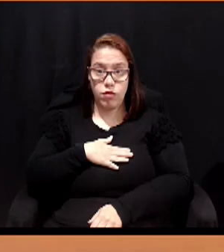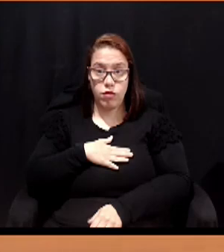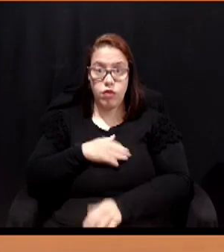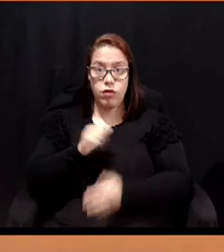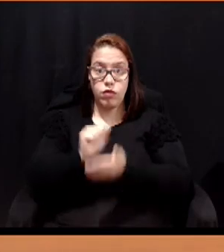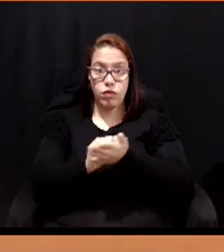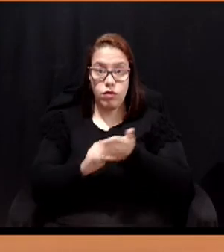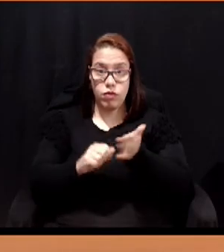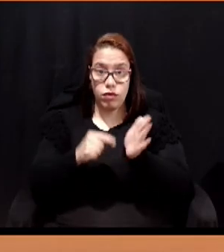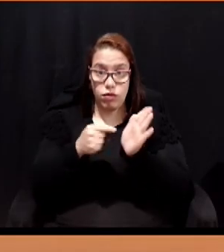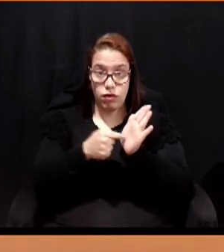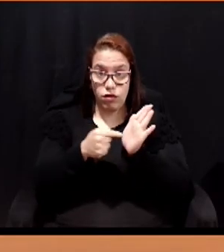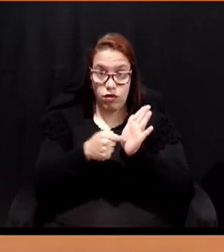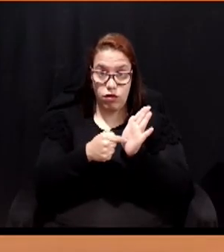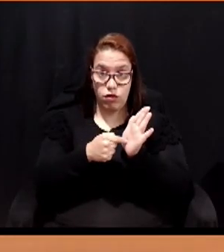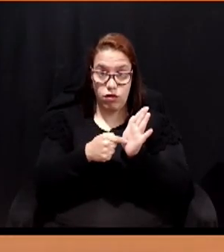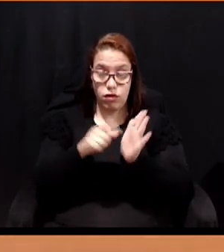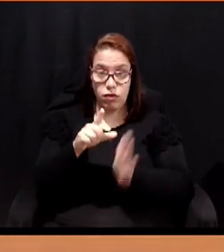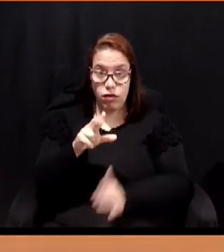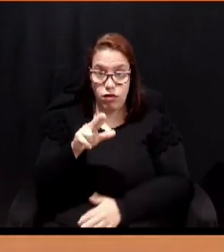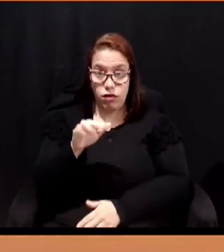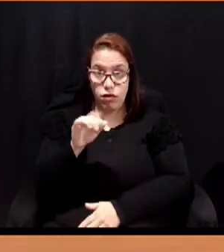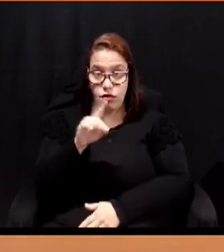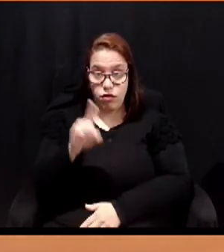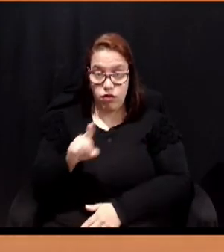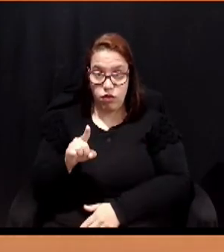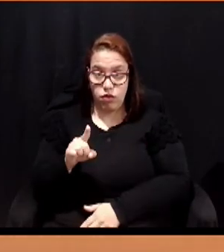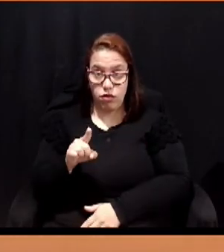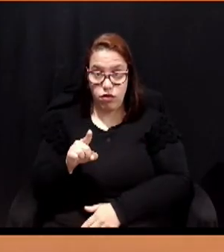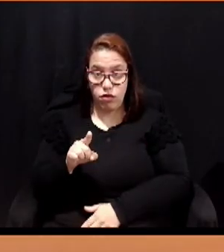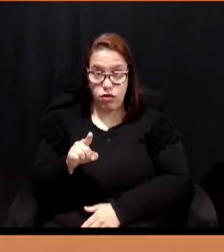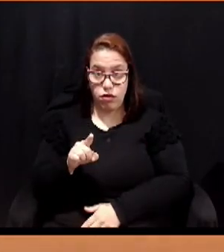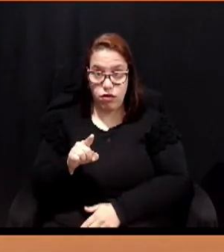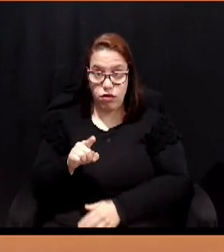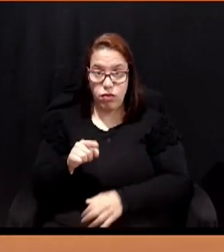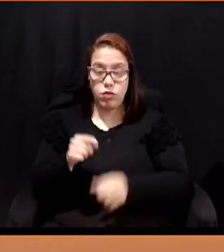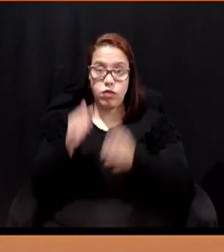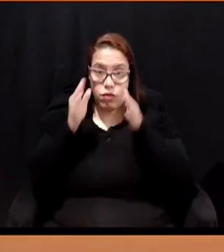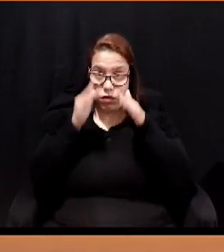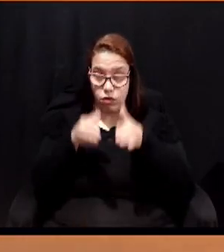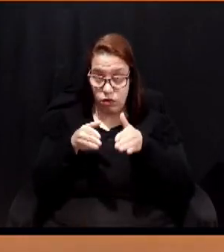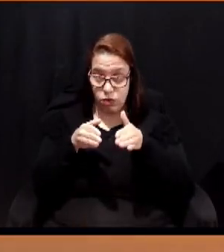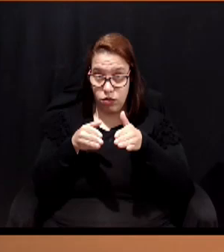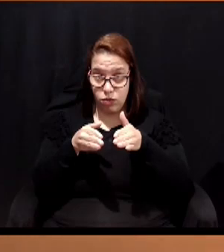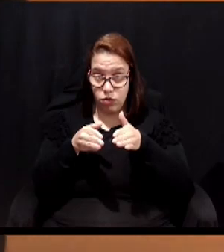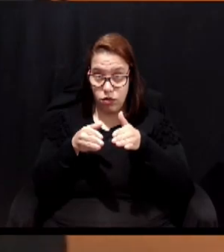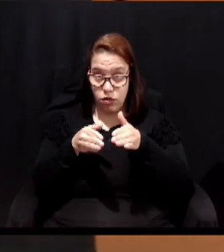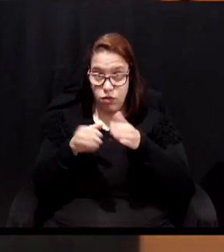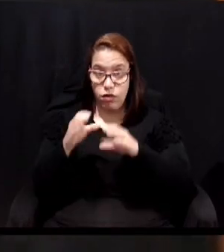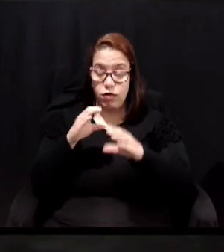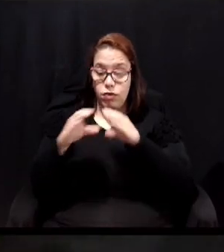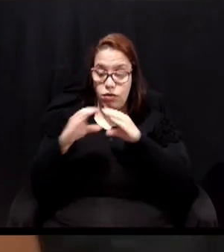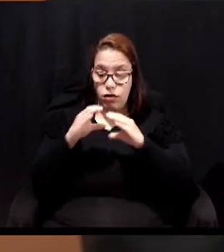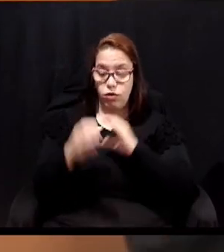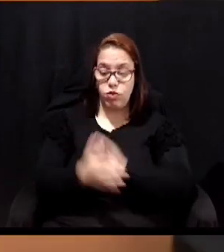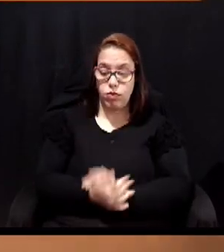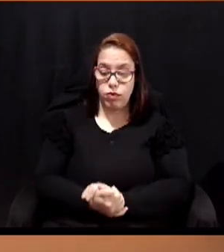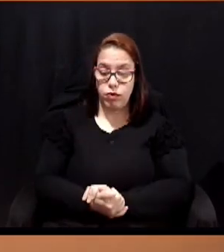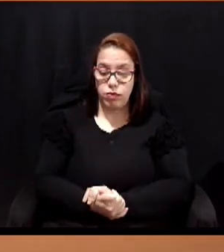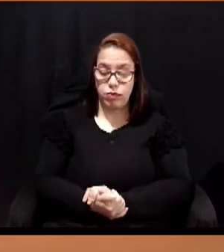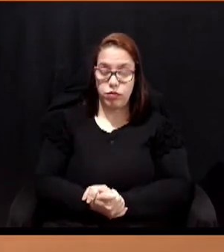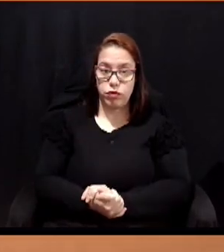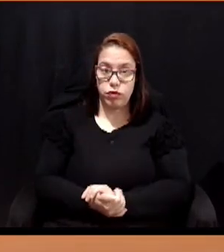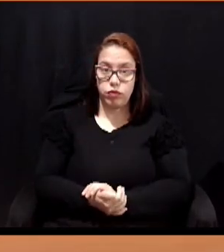o Luiz sendo o nosso ponto focal com o gabinete. Focal point aqui. Para a gente acertar. O Márcio